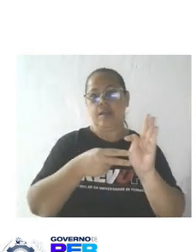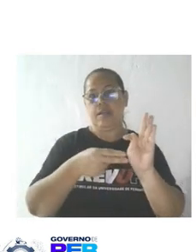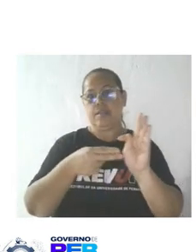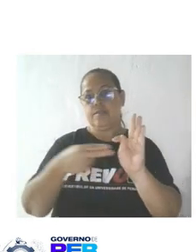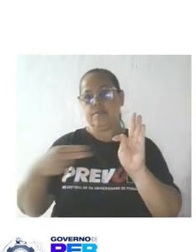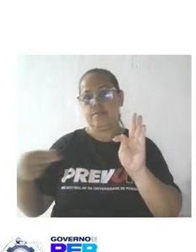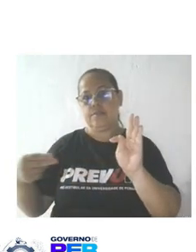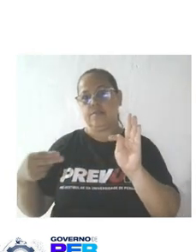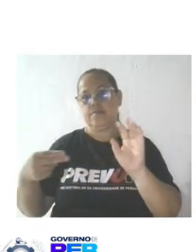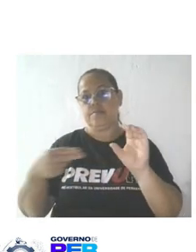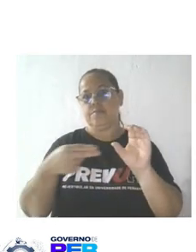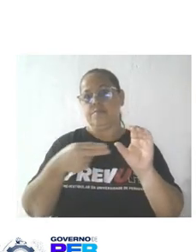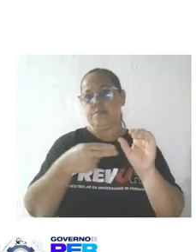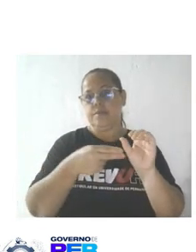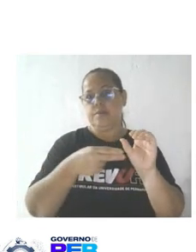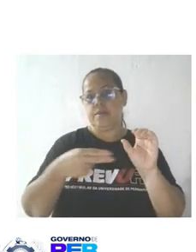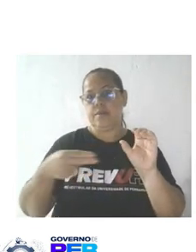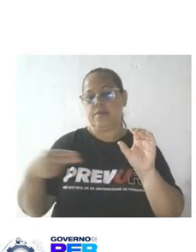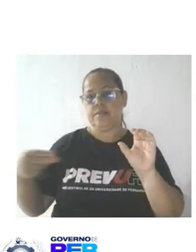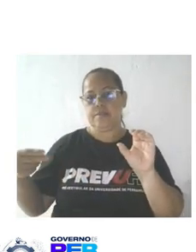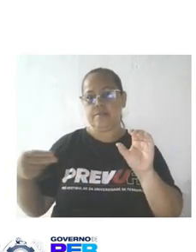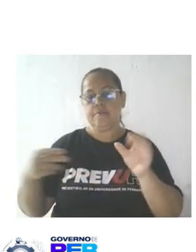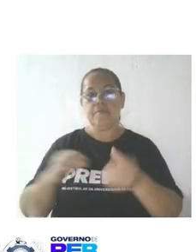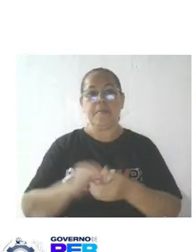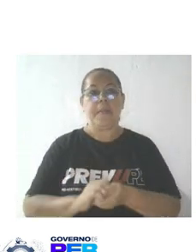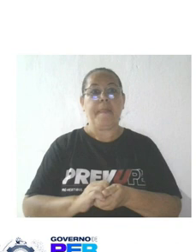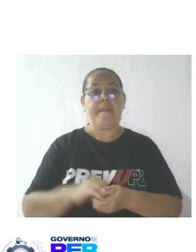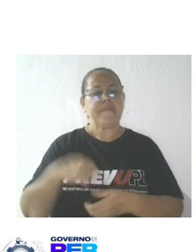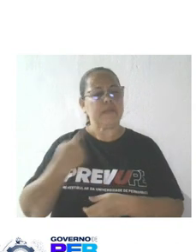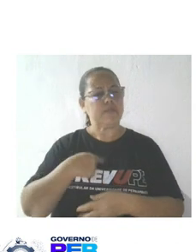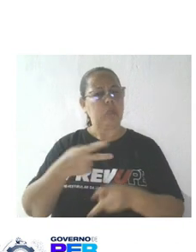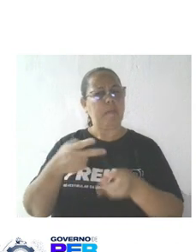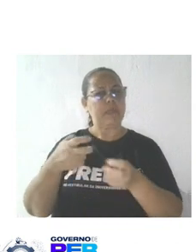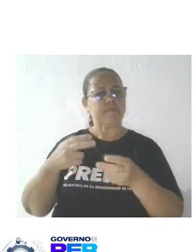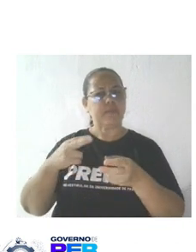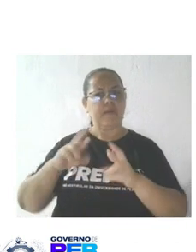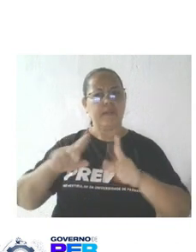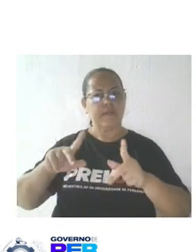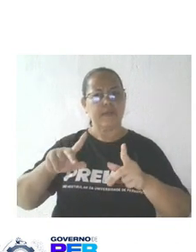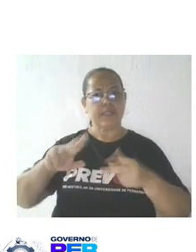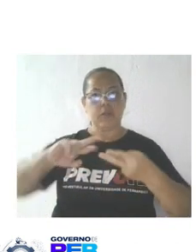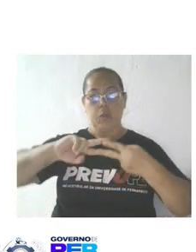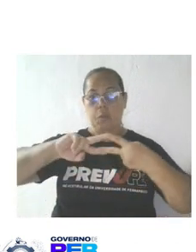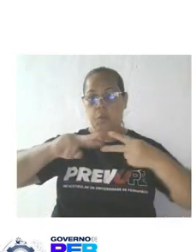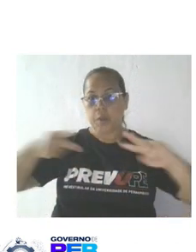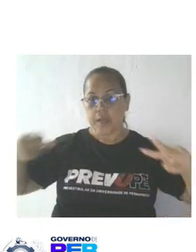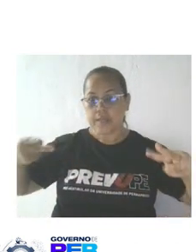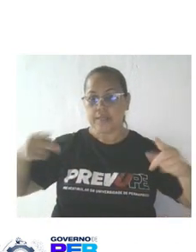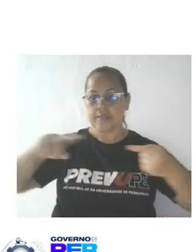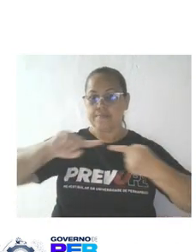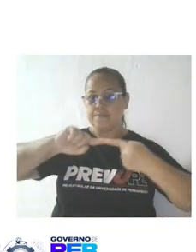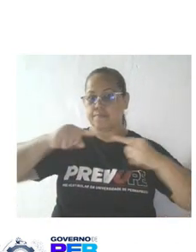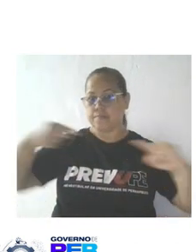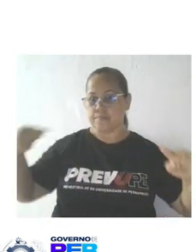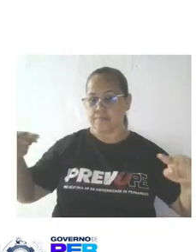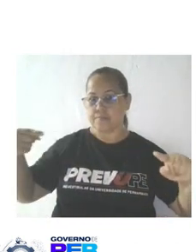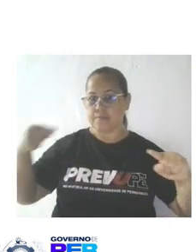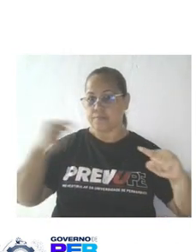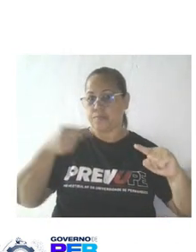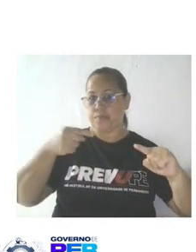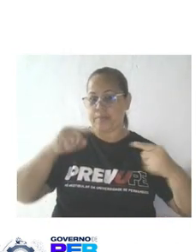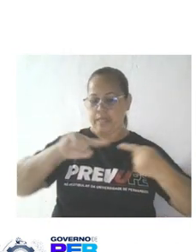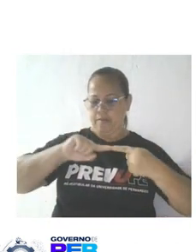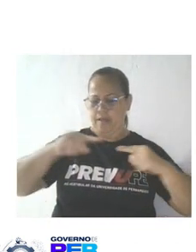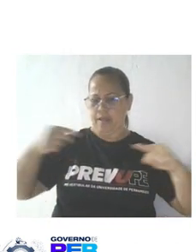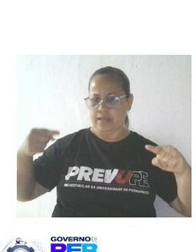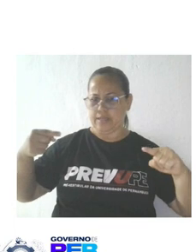uracila. Pessoal, se a gente notar uma diferença do DNA para o RNA, é que no RNA, no